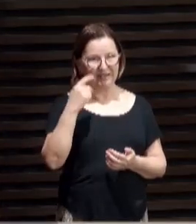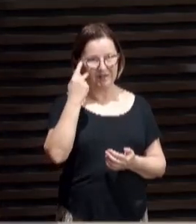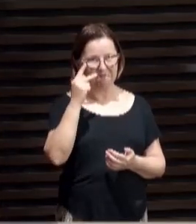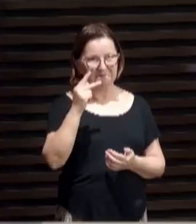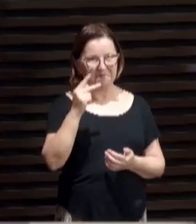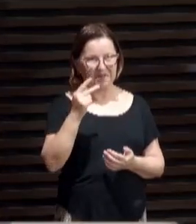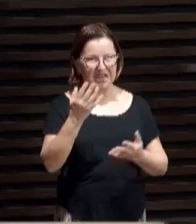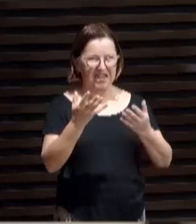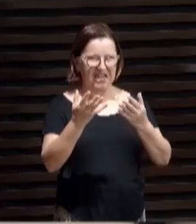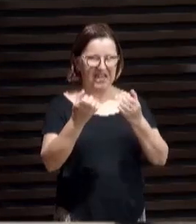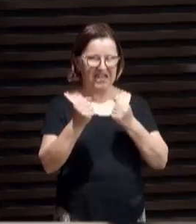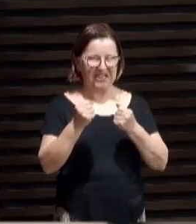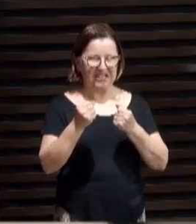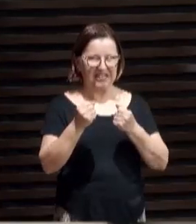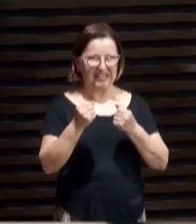miolo de tripa.